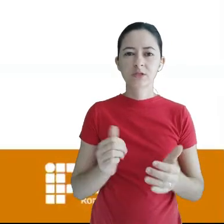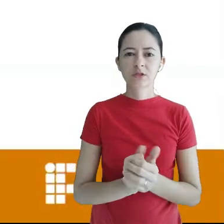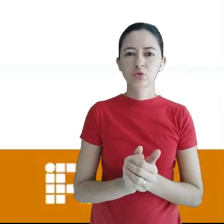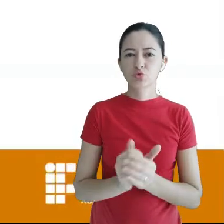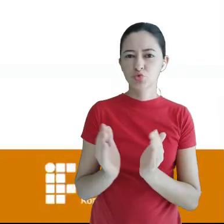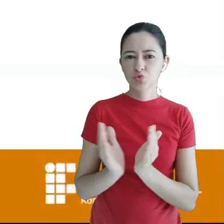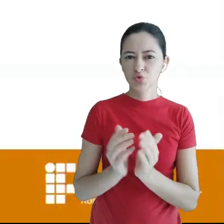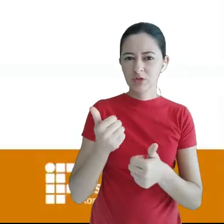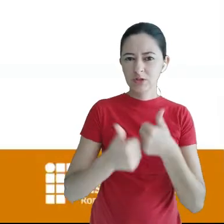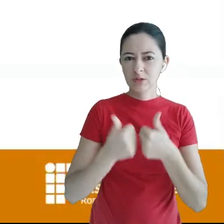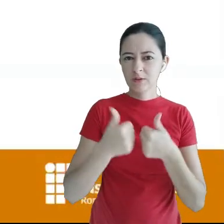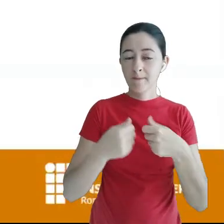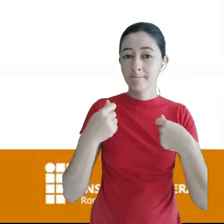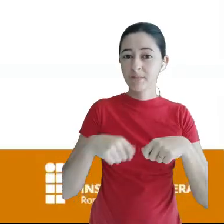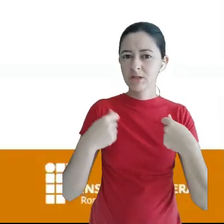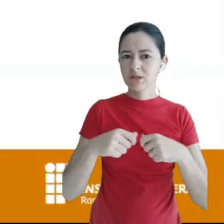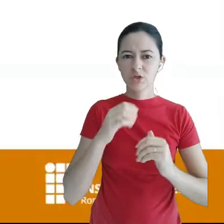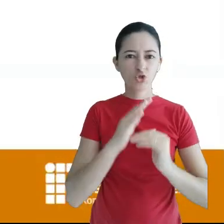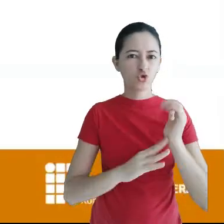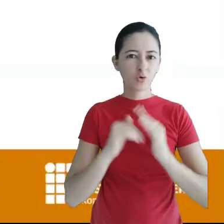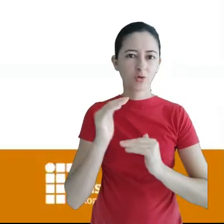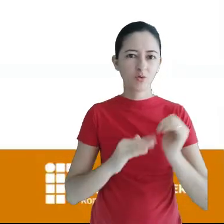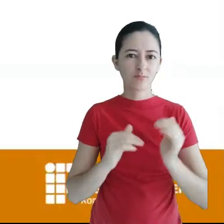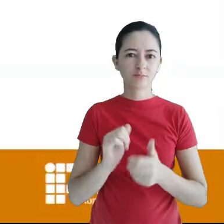Agora, time precisa de jogador?